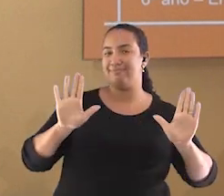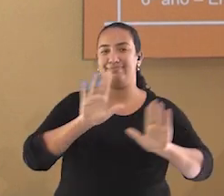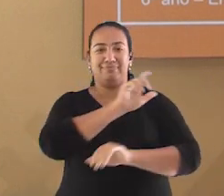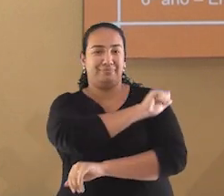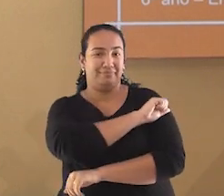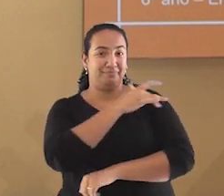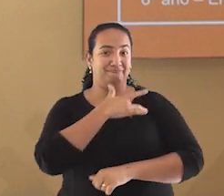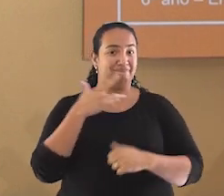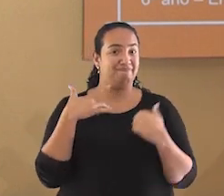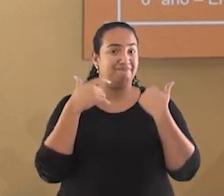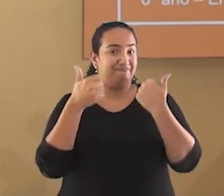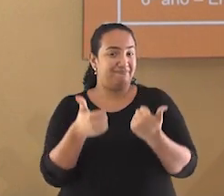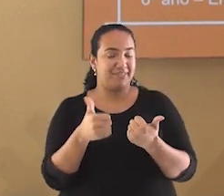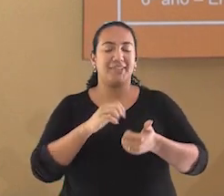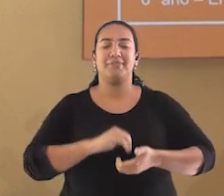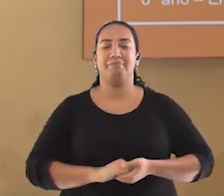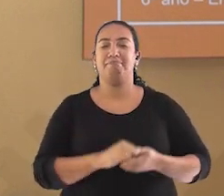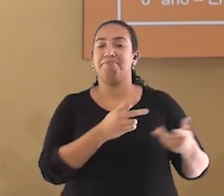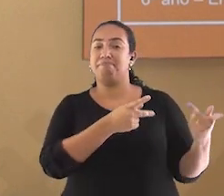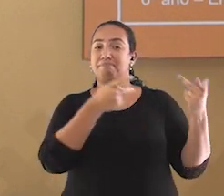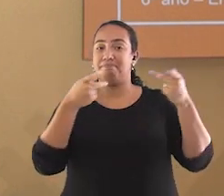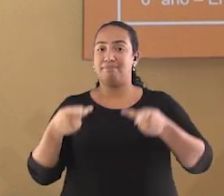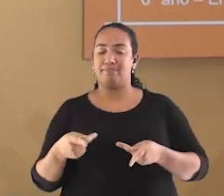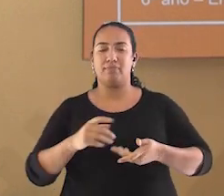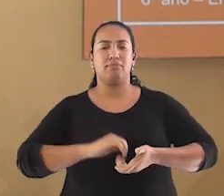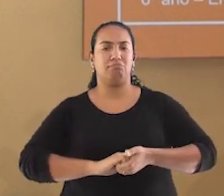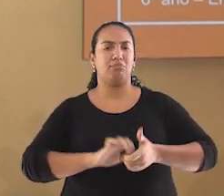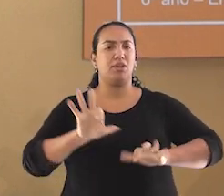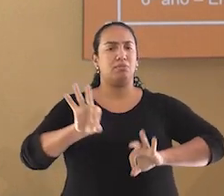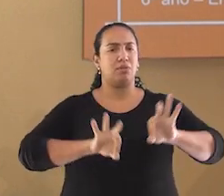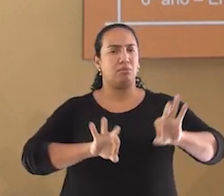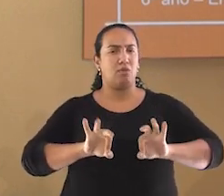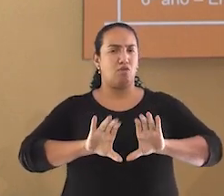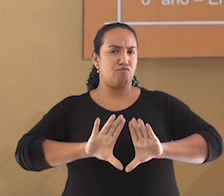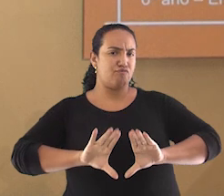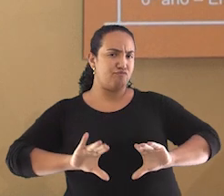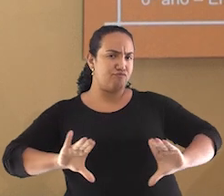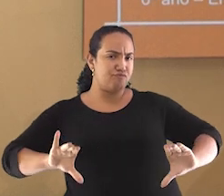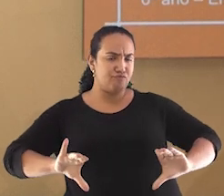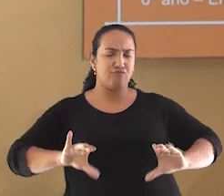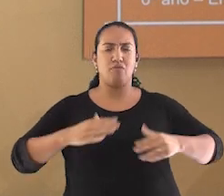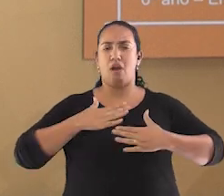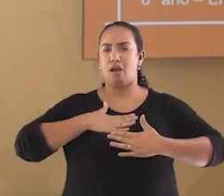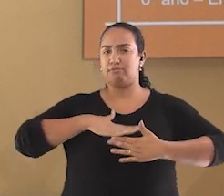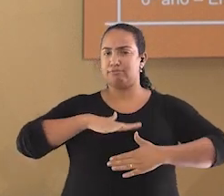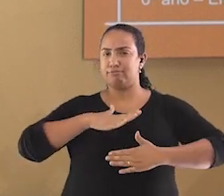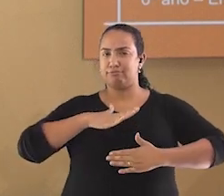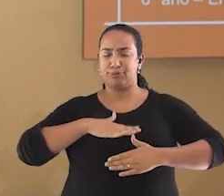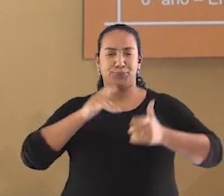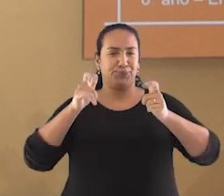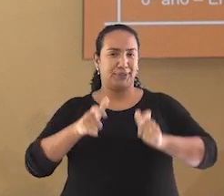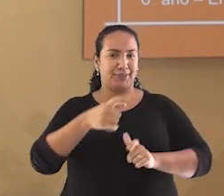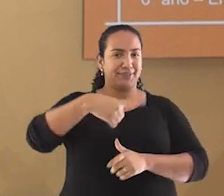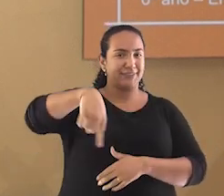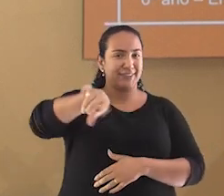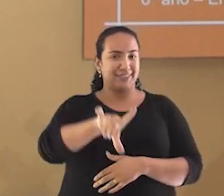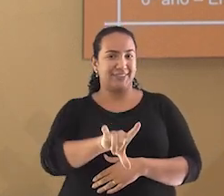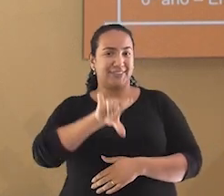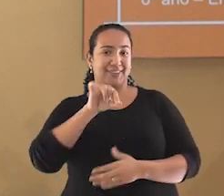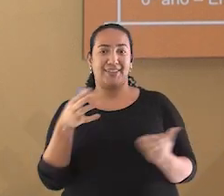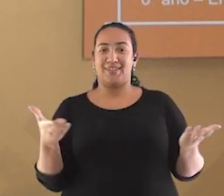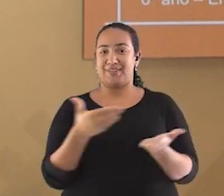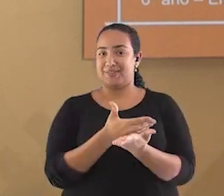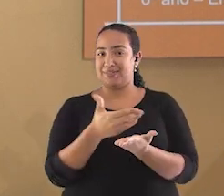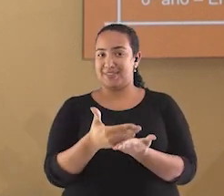Olá, estudantes, tudo bem? Sejam bem-vindos. Arrasta a poltrona ou a sua cadeira, se acomode no seu cantinho preferido que vai